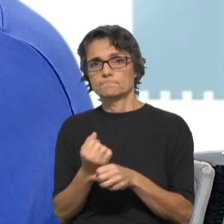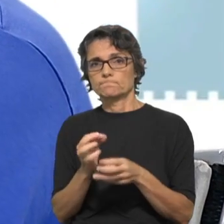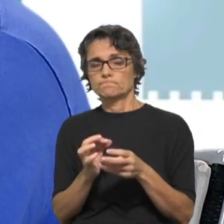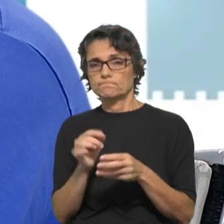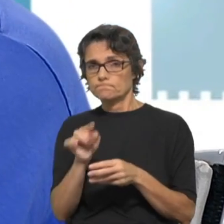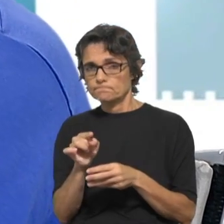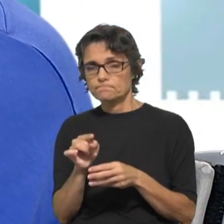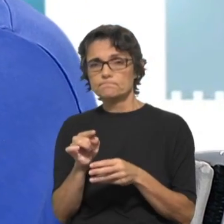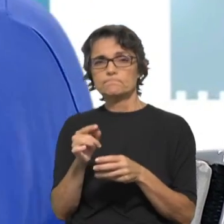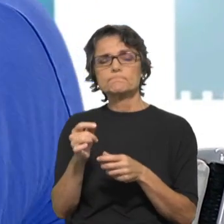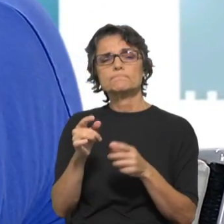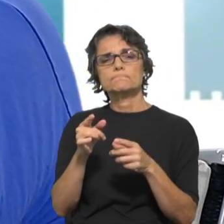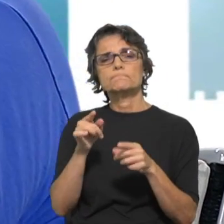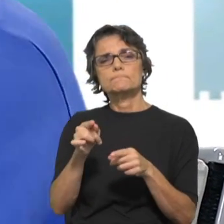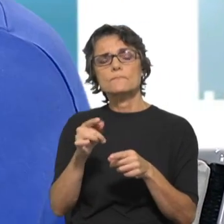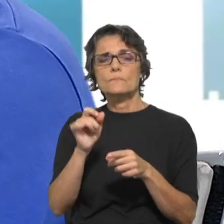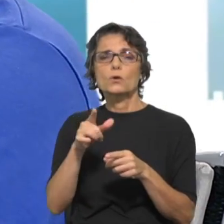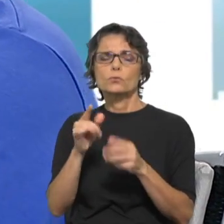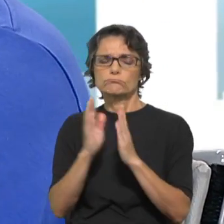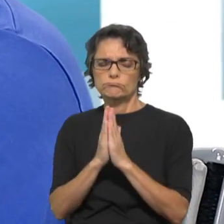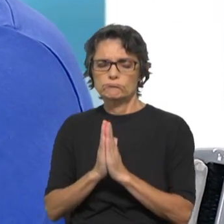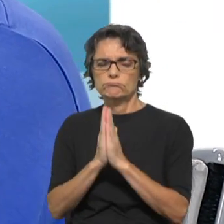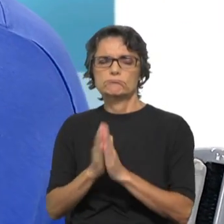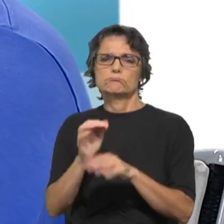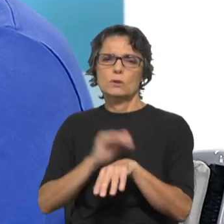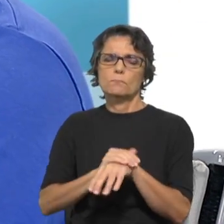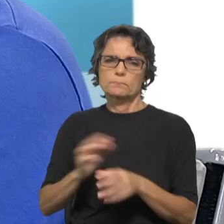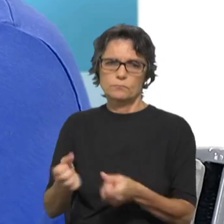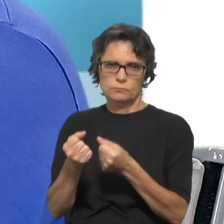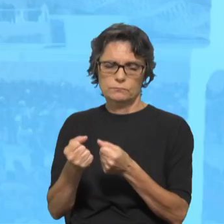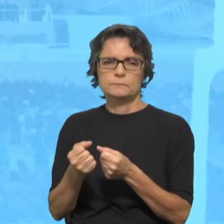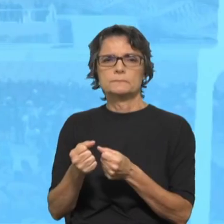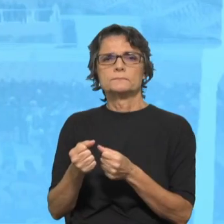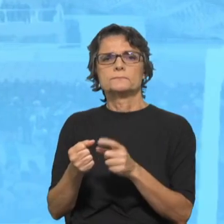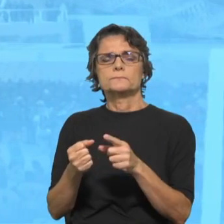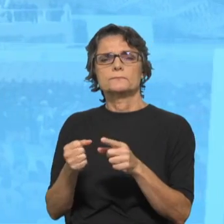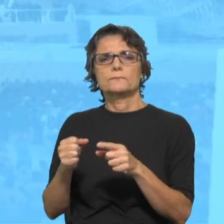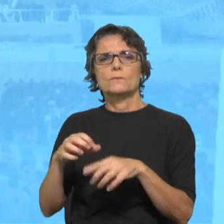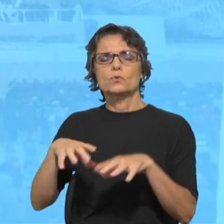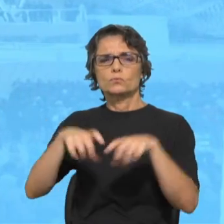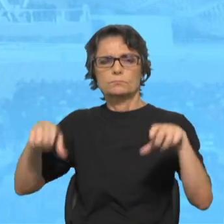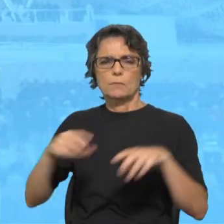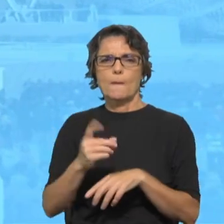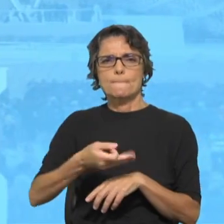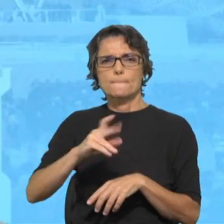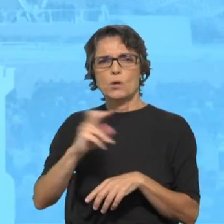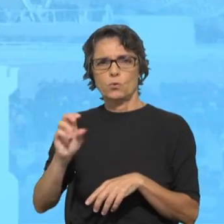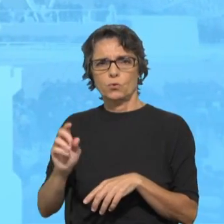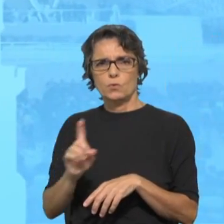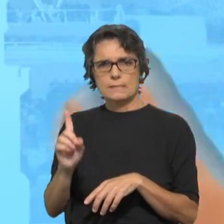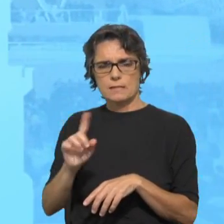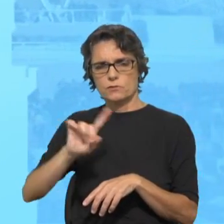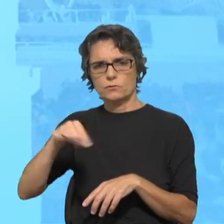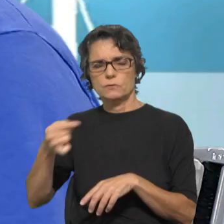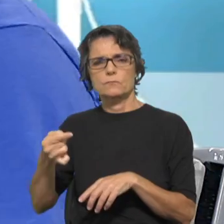que é uma celebração penitencial, com confissões para os que quiserem, no Paulo VI. À noite teremos depois o jantar em convívio